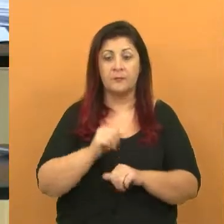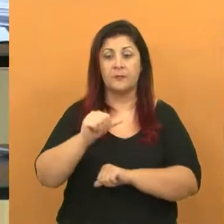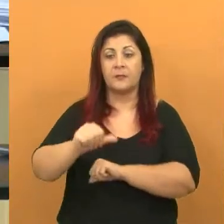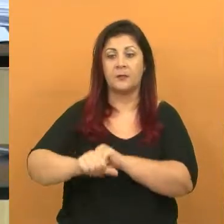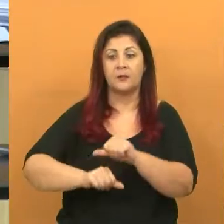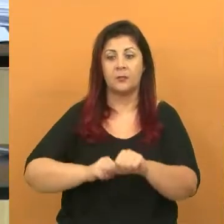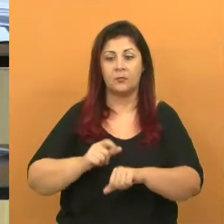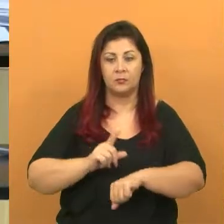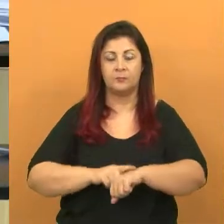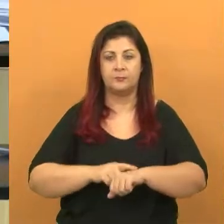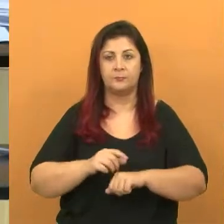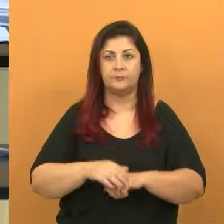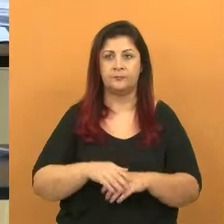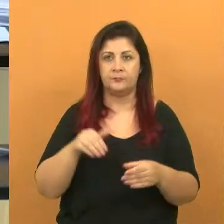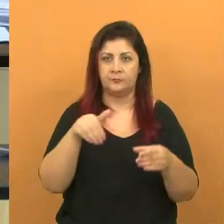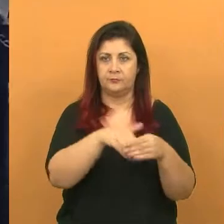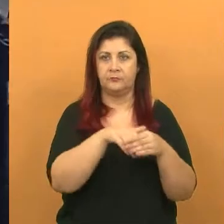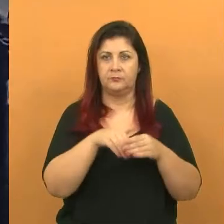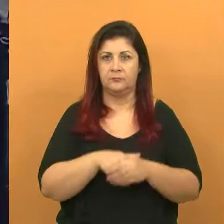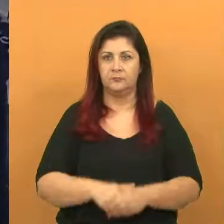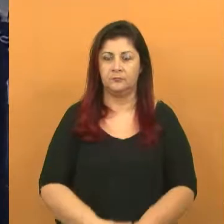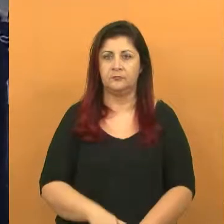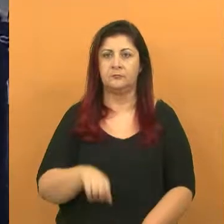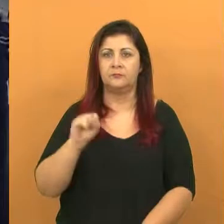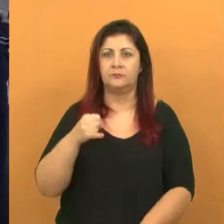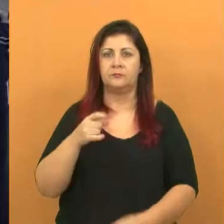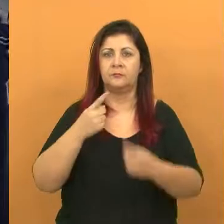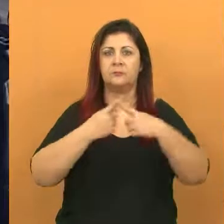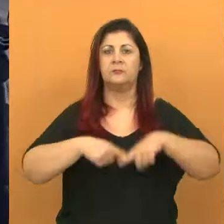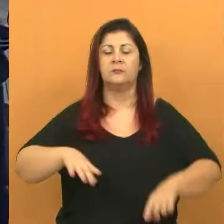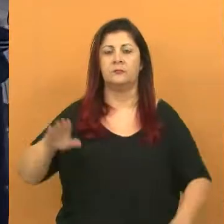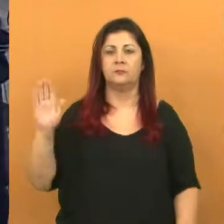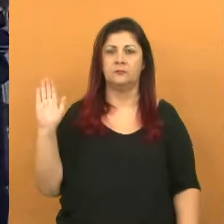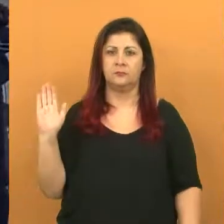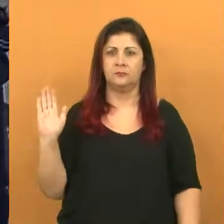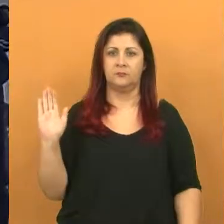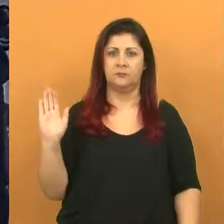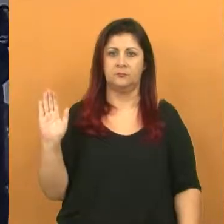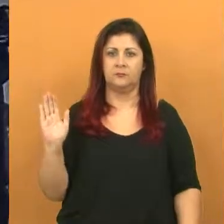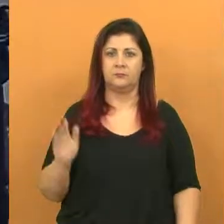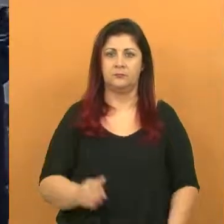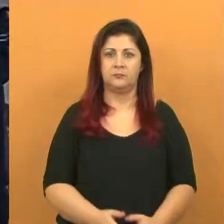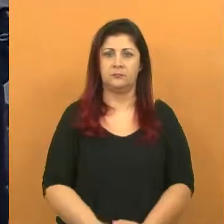da votação. Os que forem contrários, que se manifestem levantando o braço.